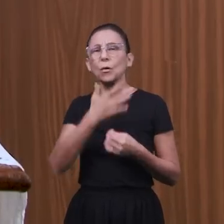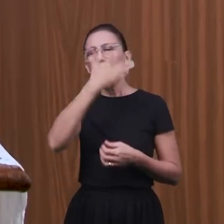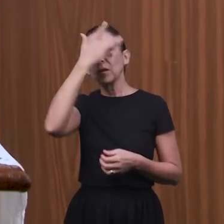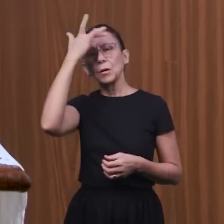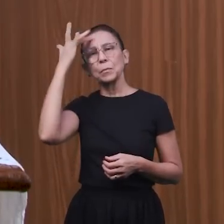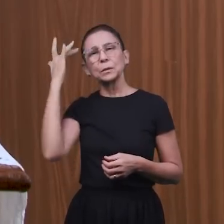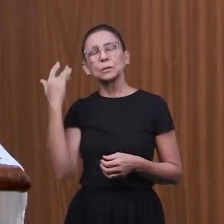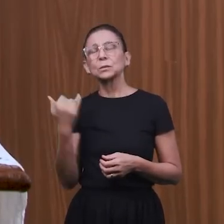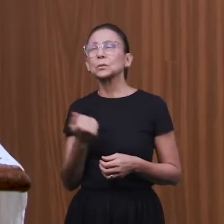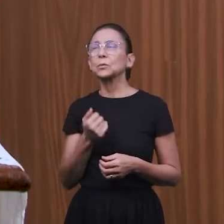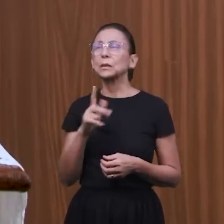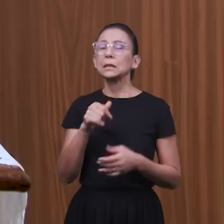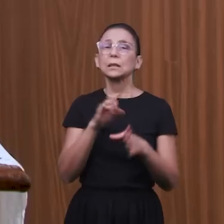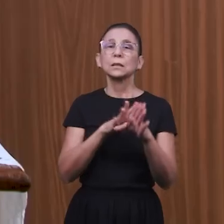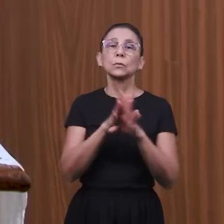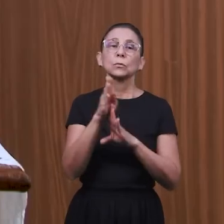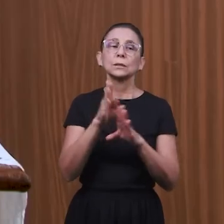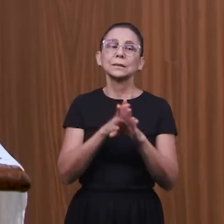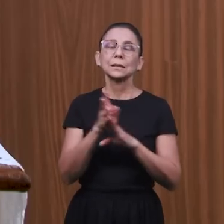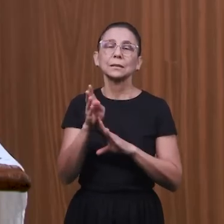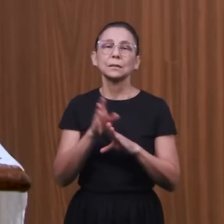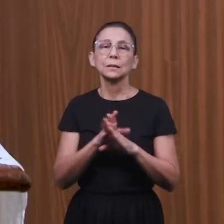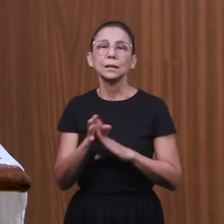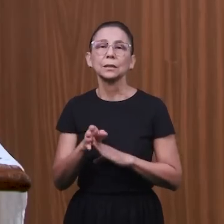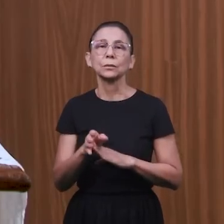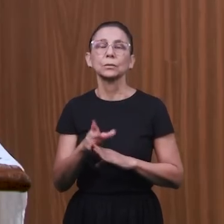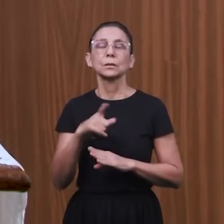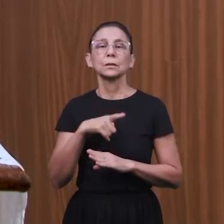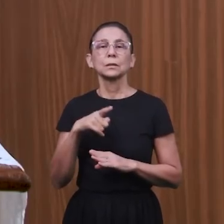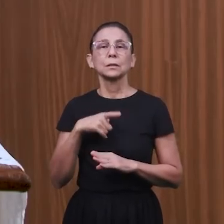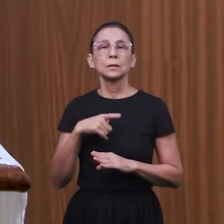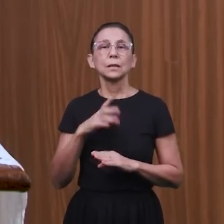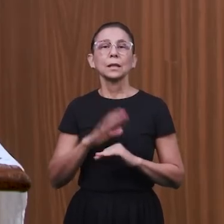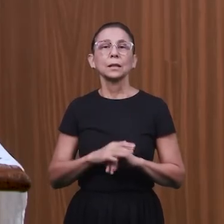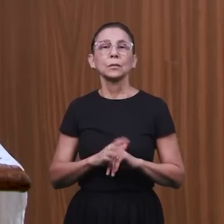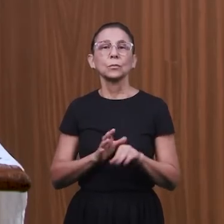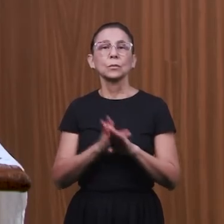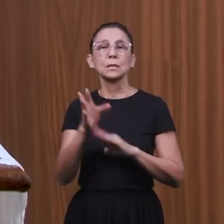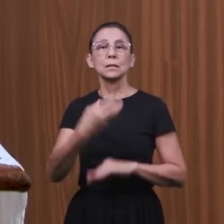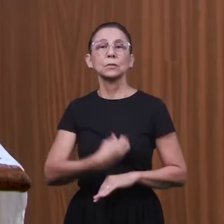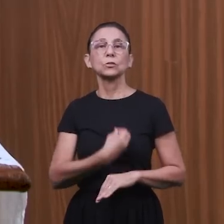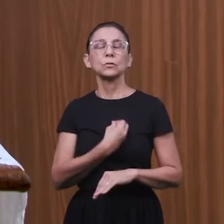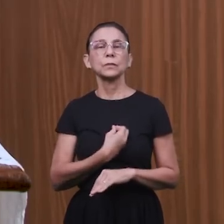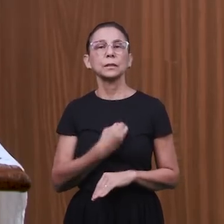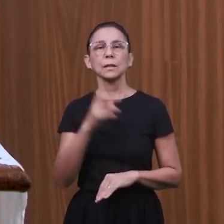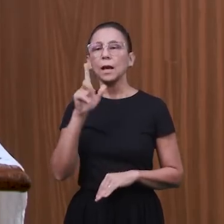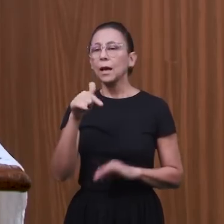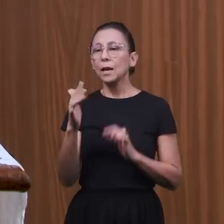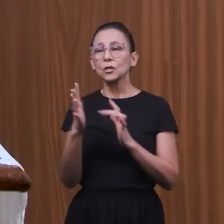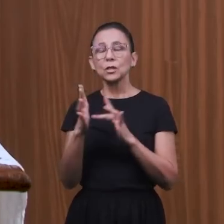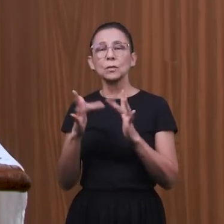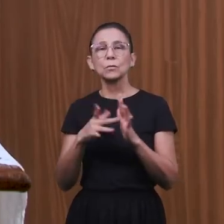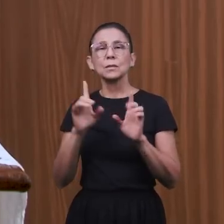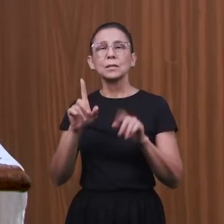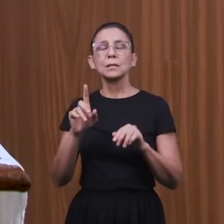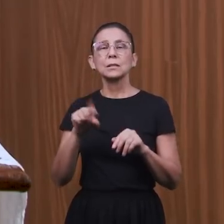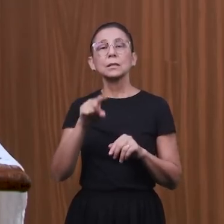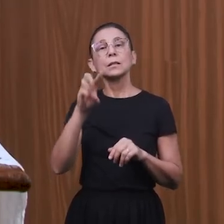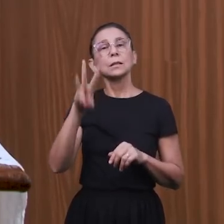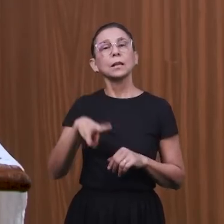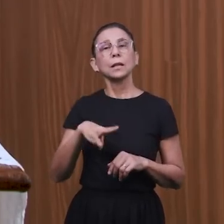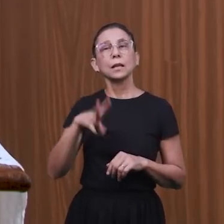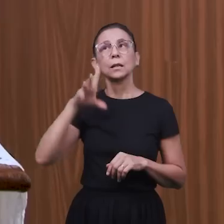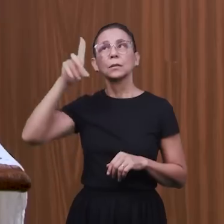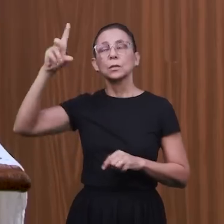aquele que tem uma palavra de vida, de conselho para o homem? É o Senhor Jesus. Quem é o Deus forte?